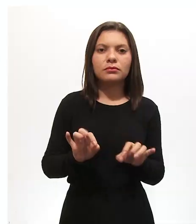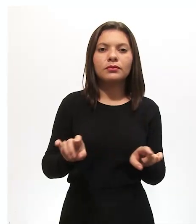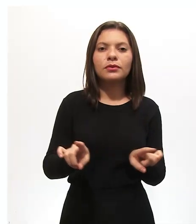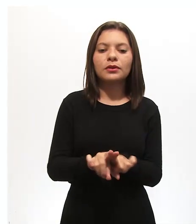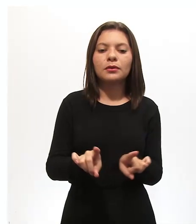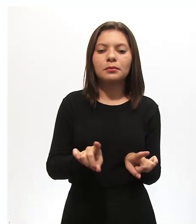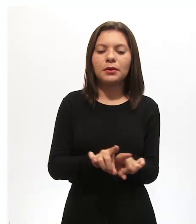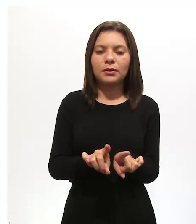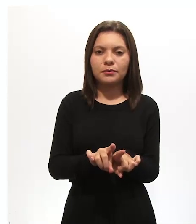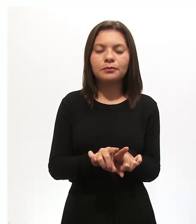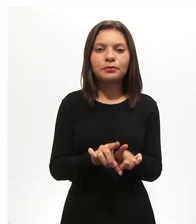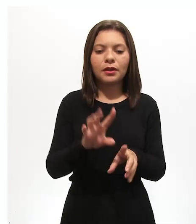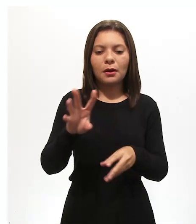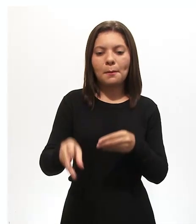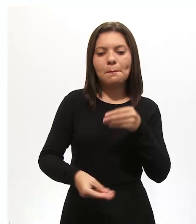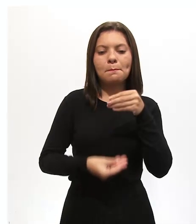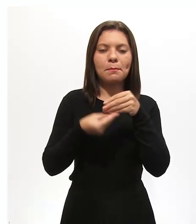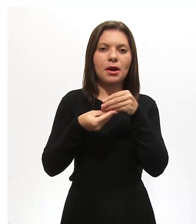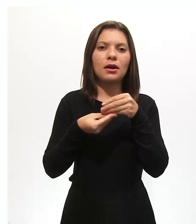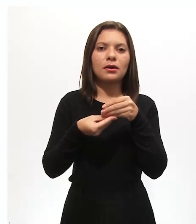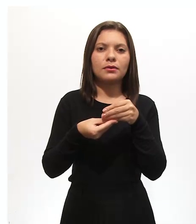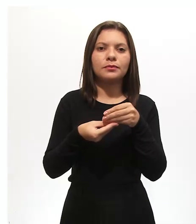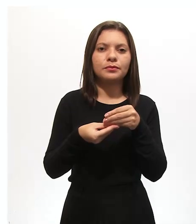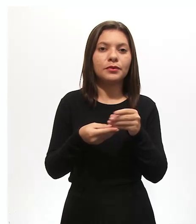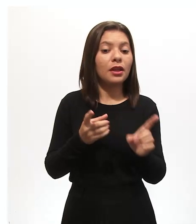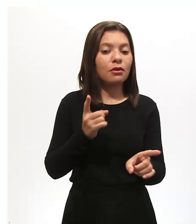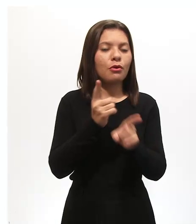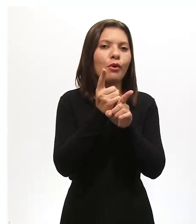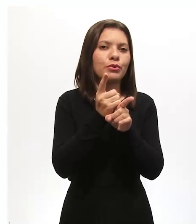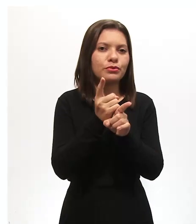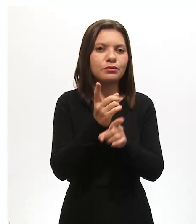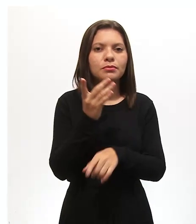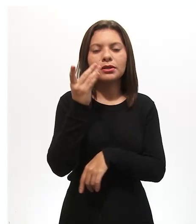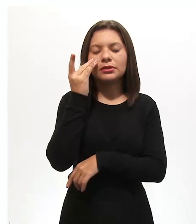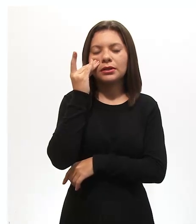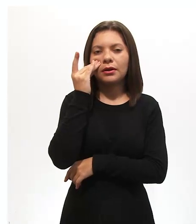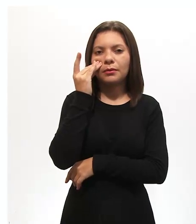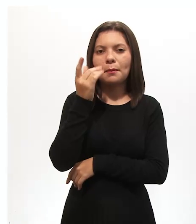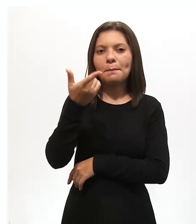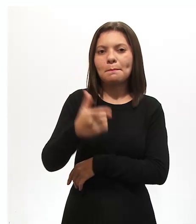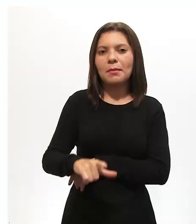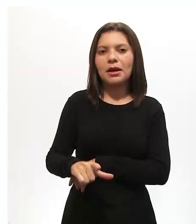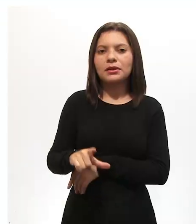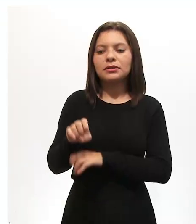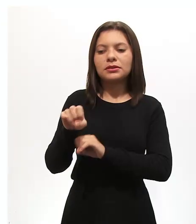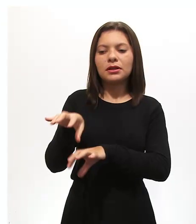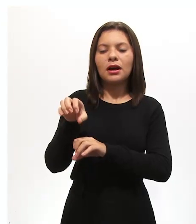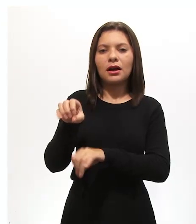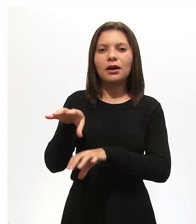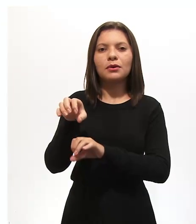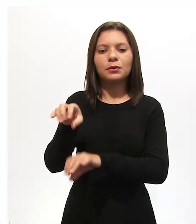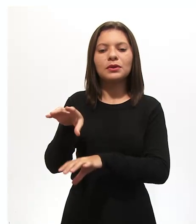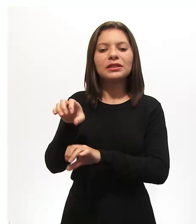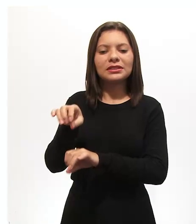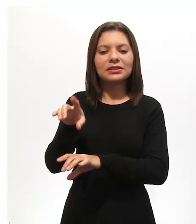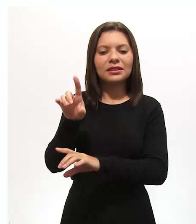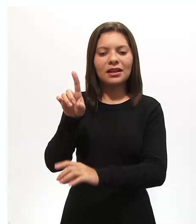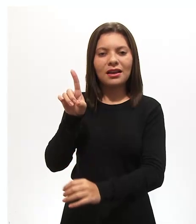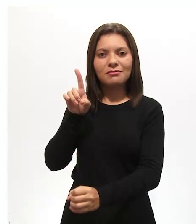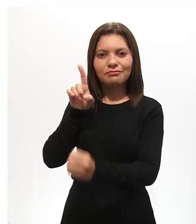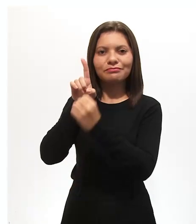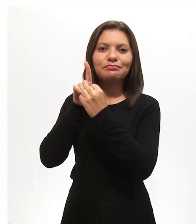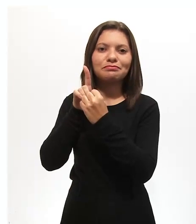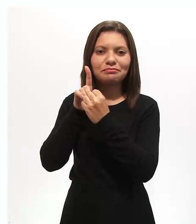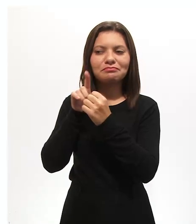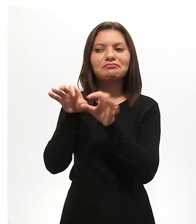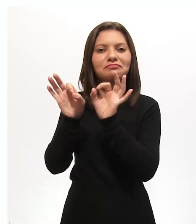e fazer as devidas inclusões, encontros presenciais e aulas síncronas. Muito bem,